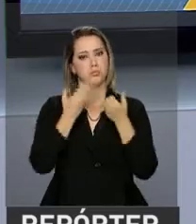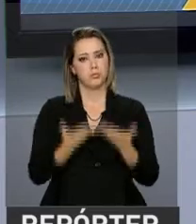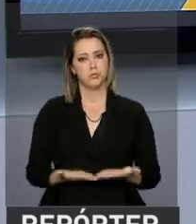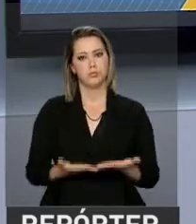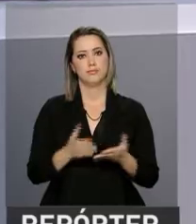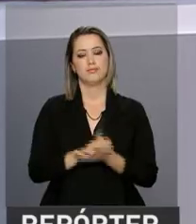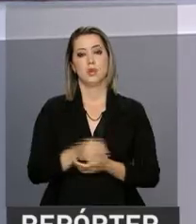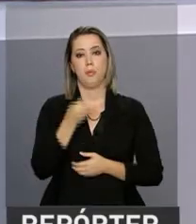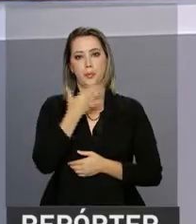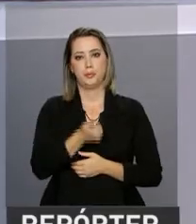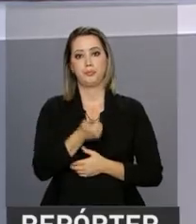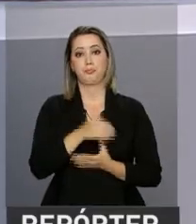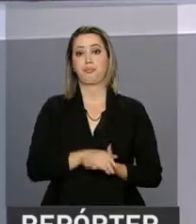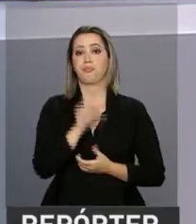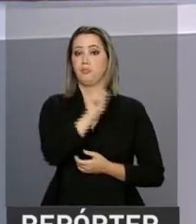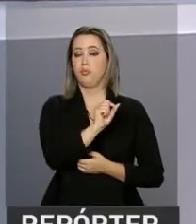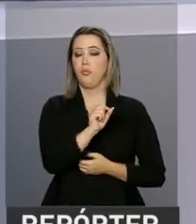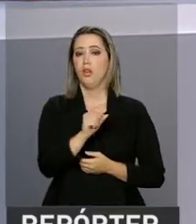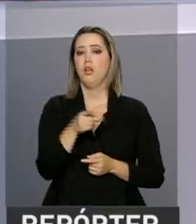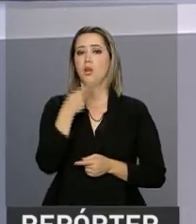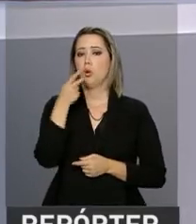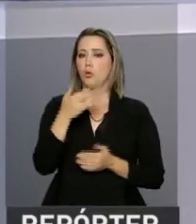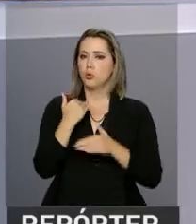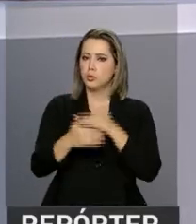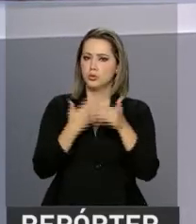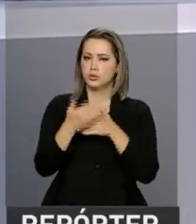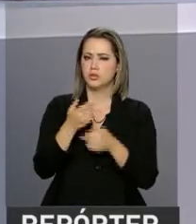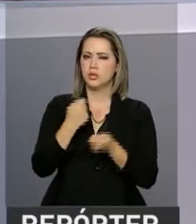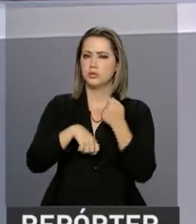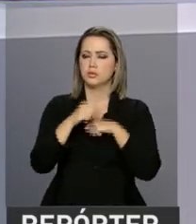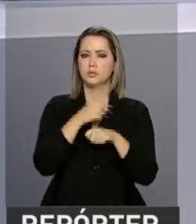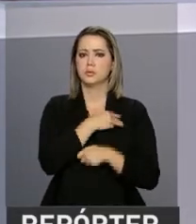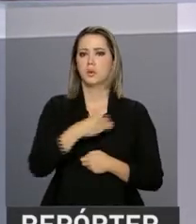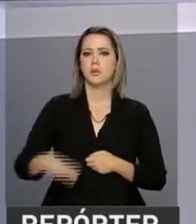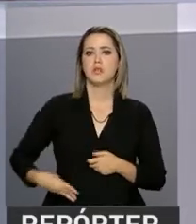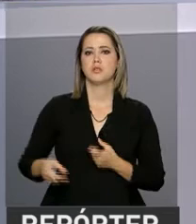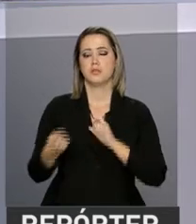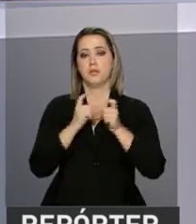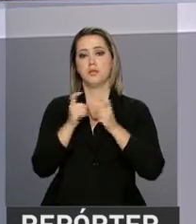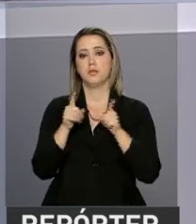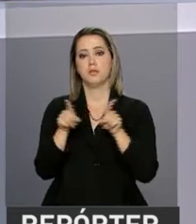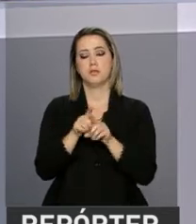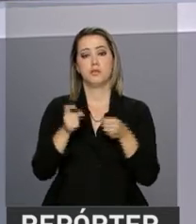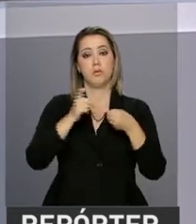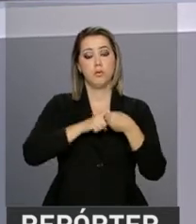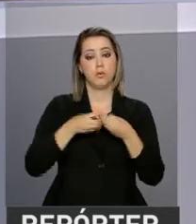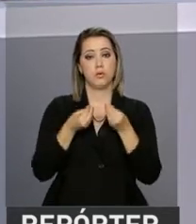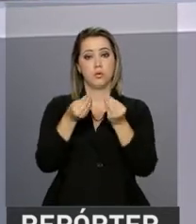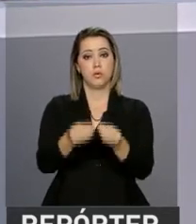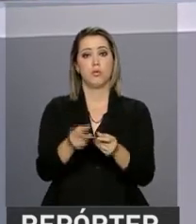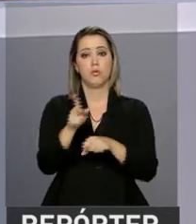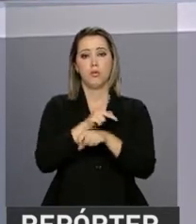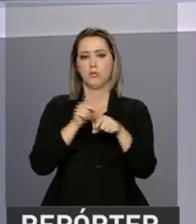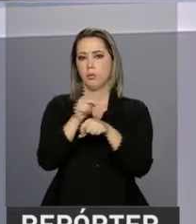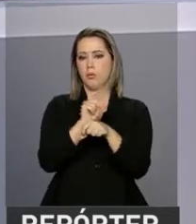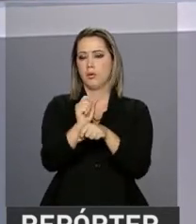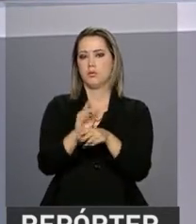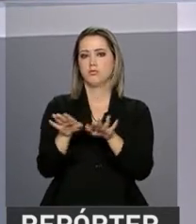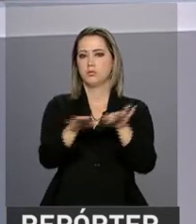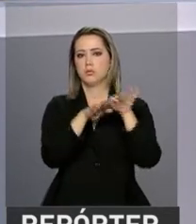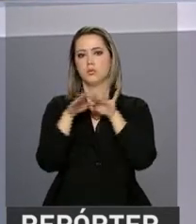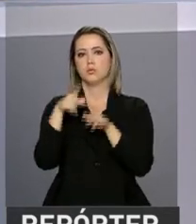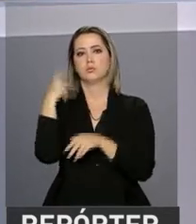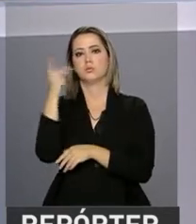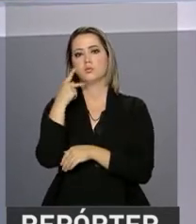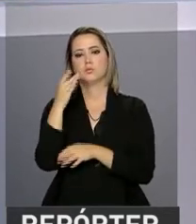favorável. Ainda sobre economia, o ministro da Fazenda, Henrique Meirelles, voltou a garantir que o país vive em